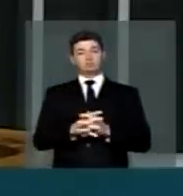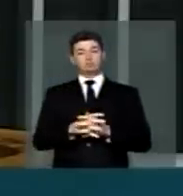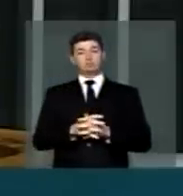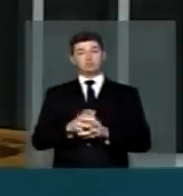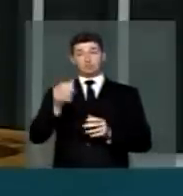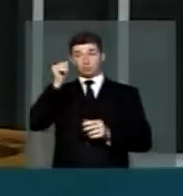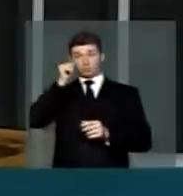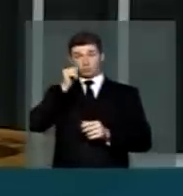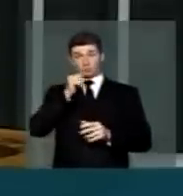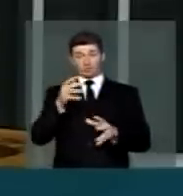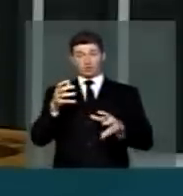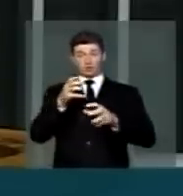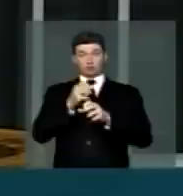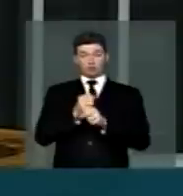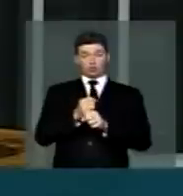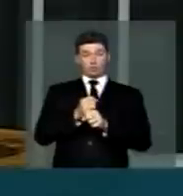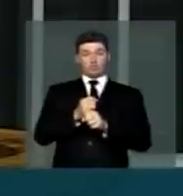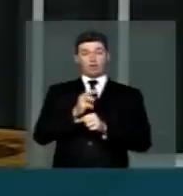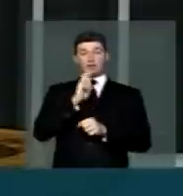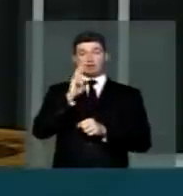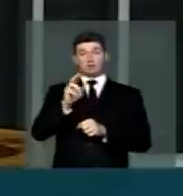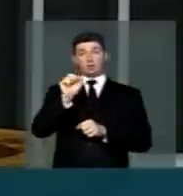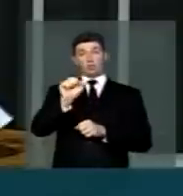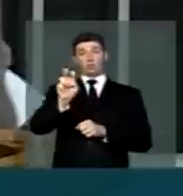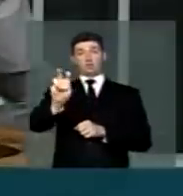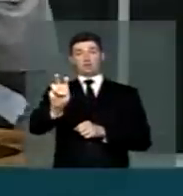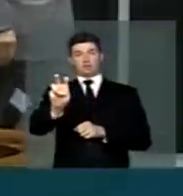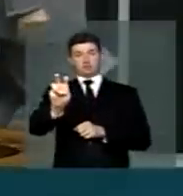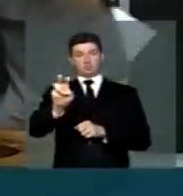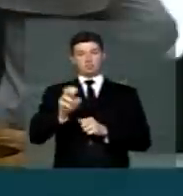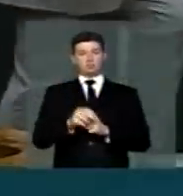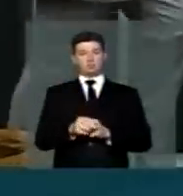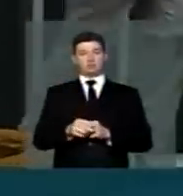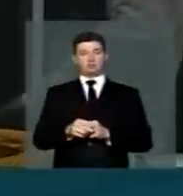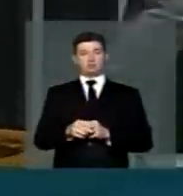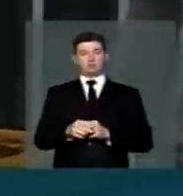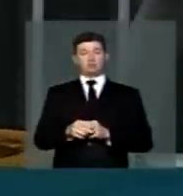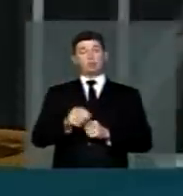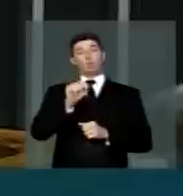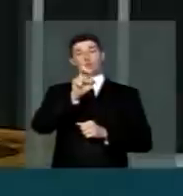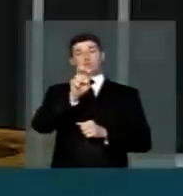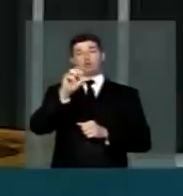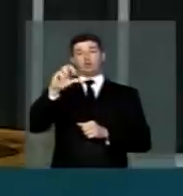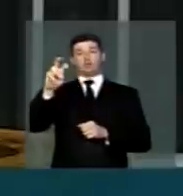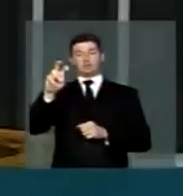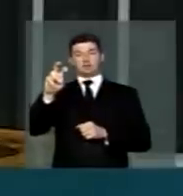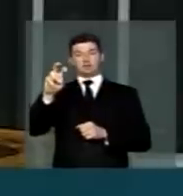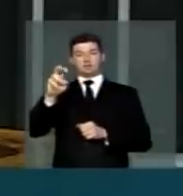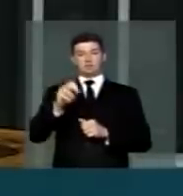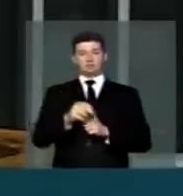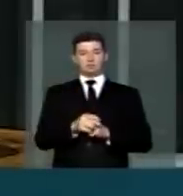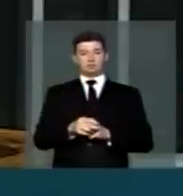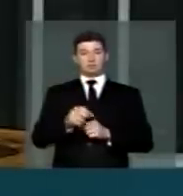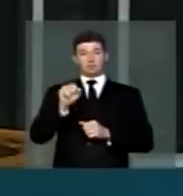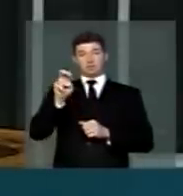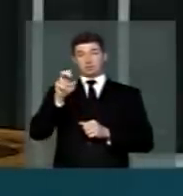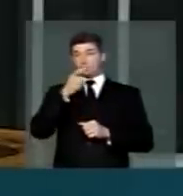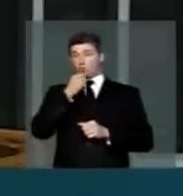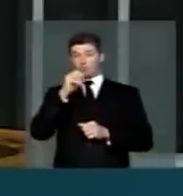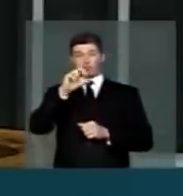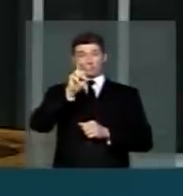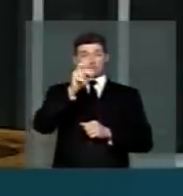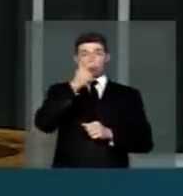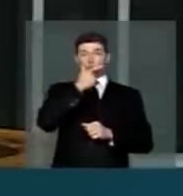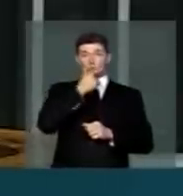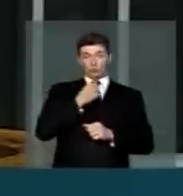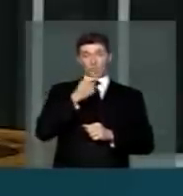Para as mulheres, a soma deverá resultar em 85, por isso aí o chamado 85-95. 85 mulher, 95